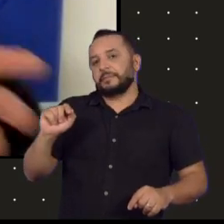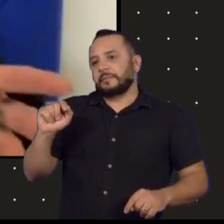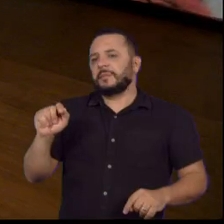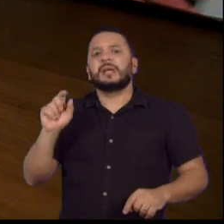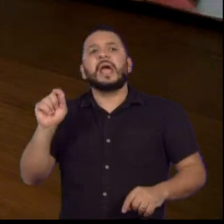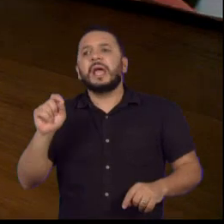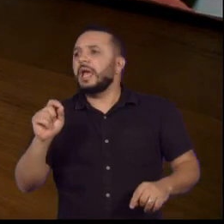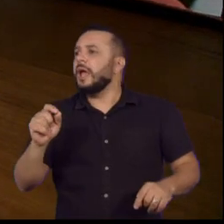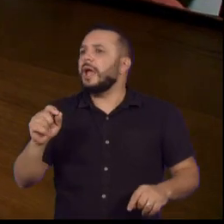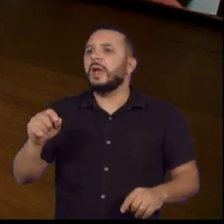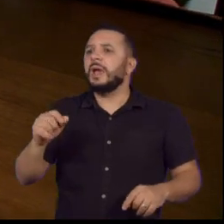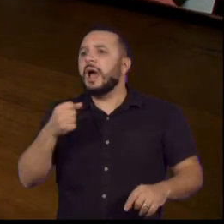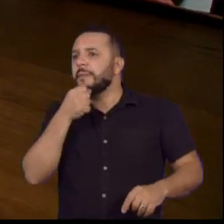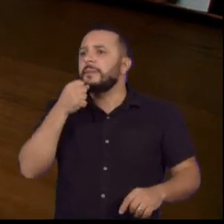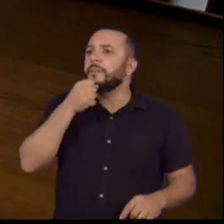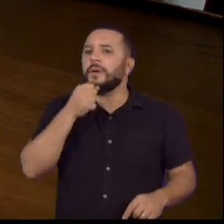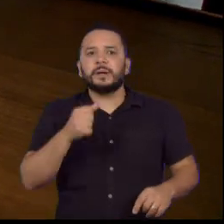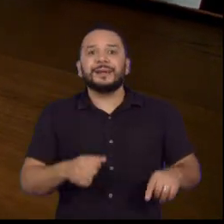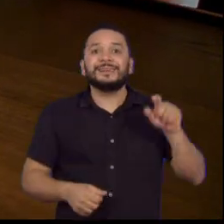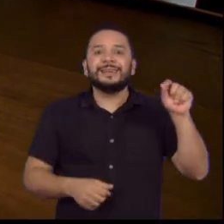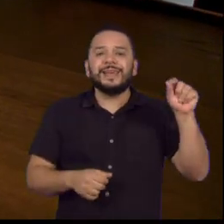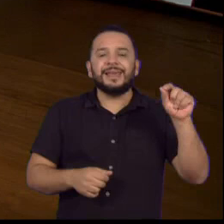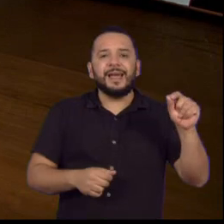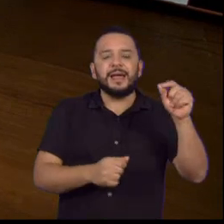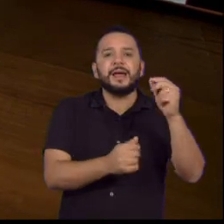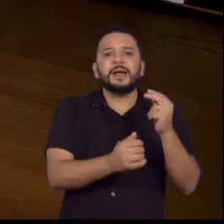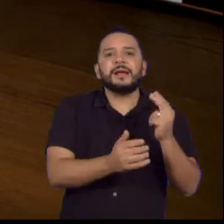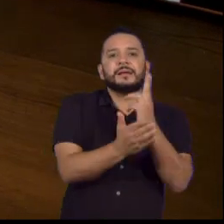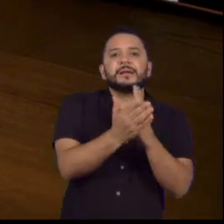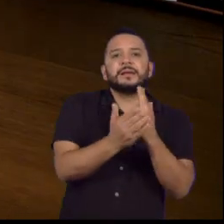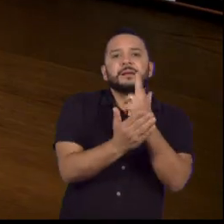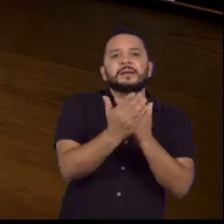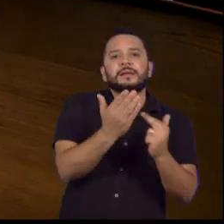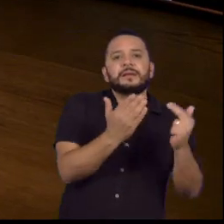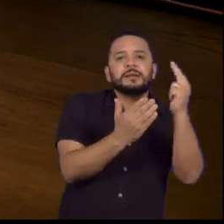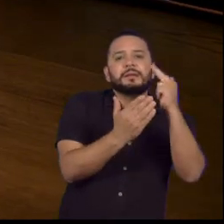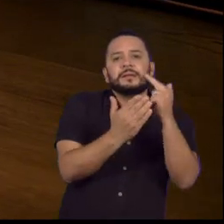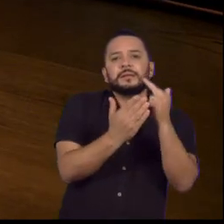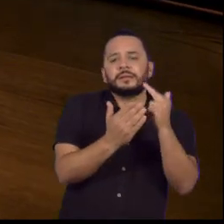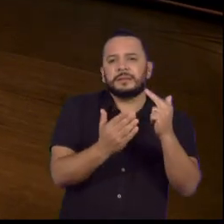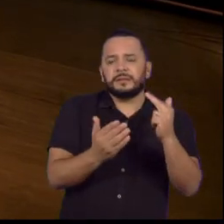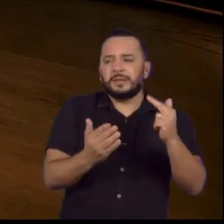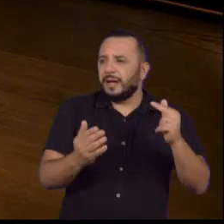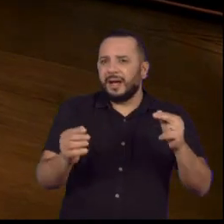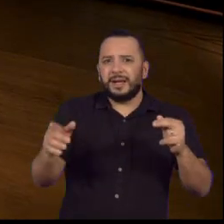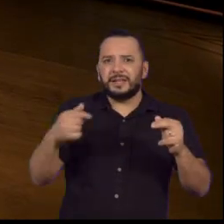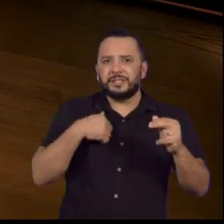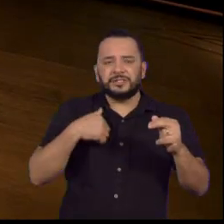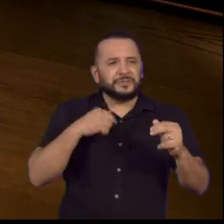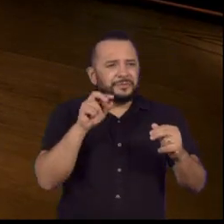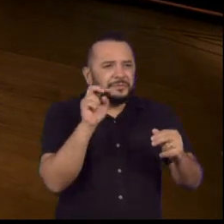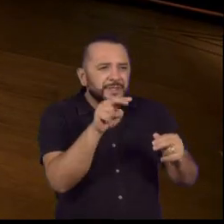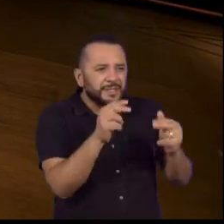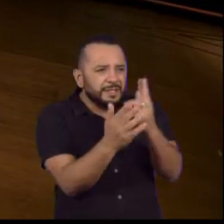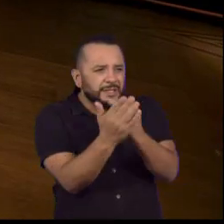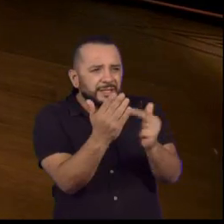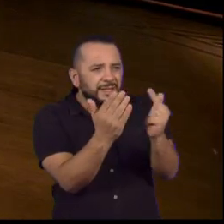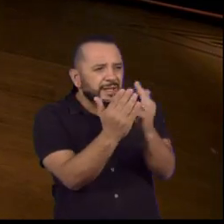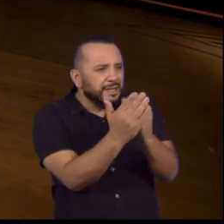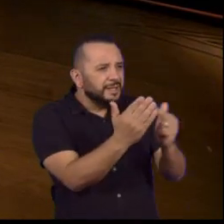eu lembro do pintor, que foi a primeira vez, que foi o Bruegel, e que daí nós nos inspirávamos nesses pintores,